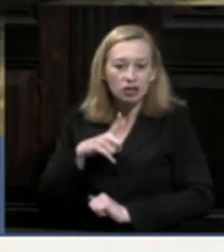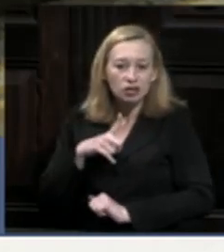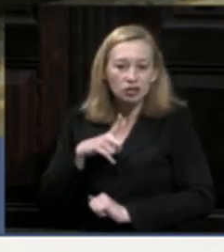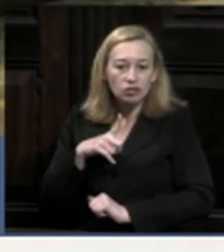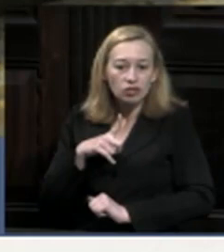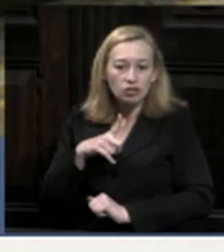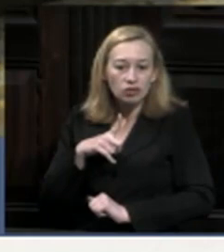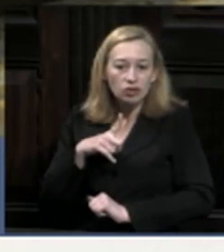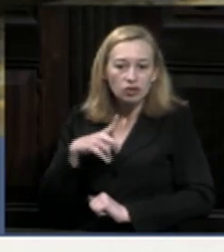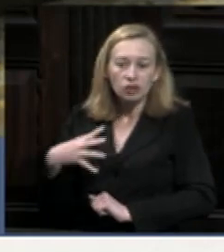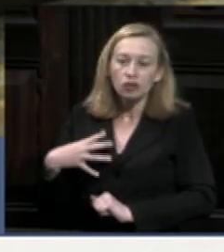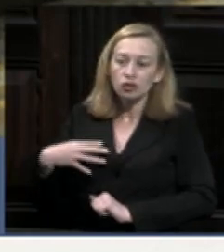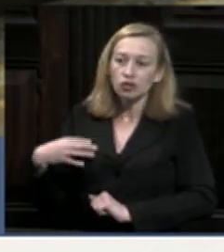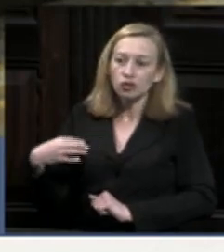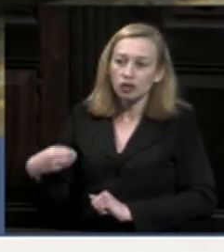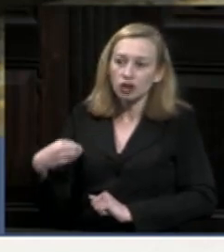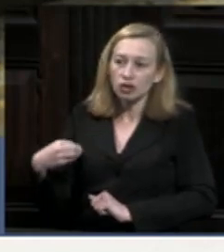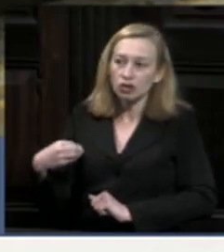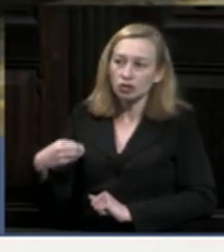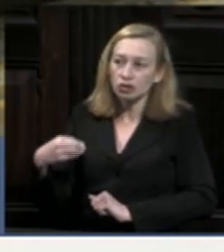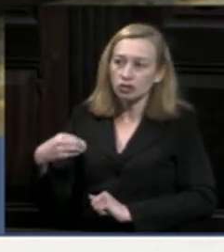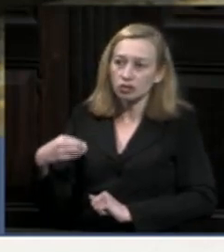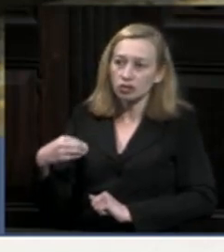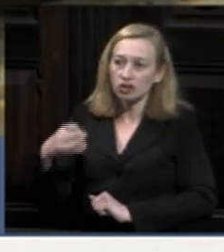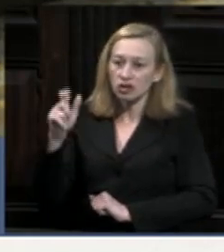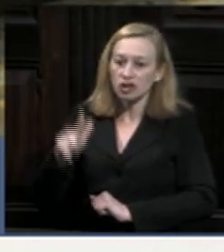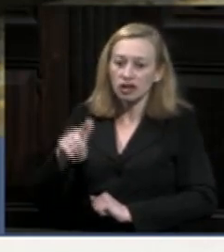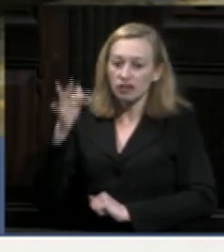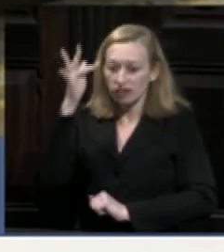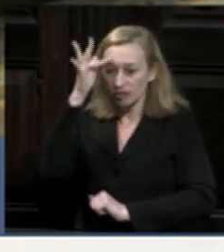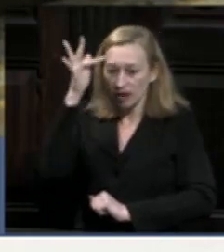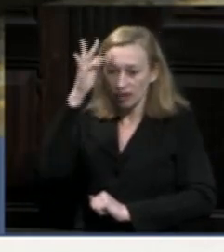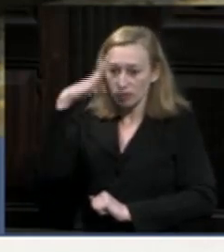o filho do jair bolsonaro como companheiro